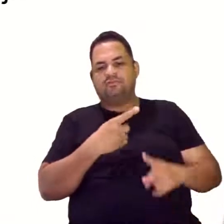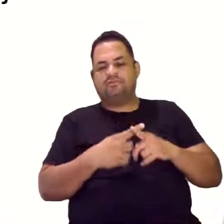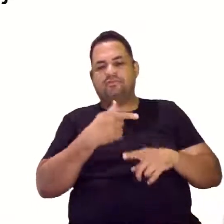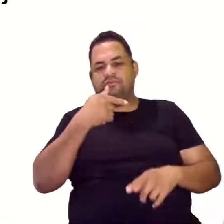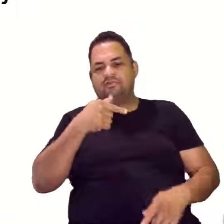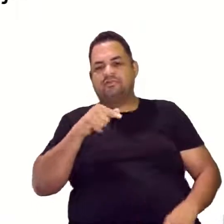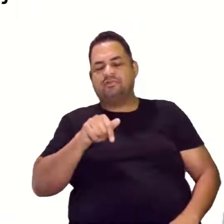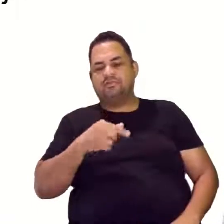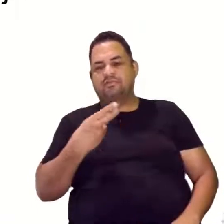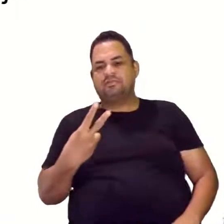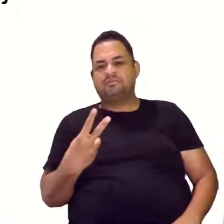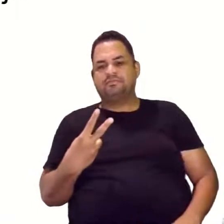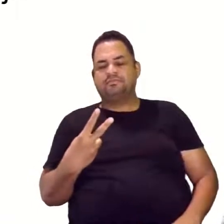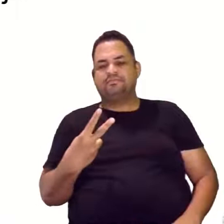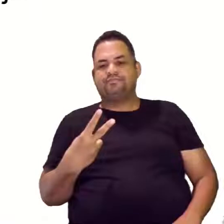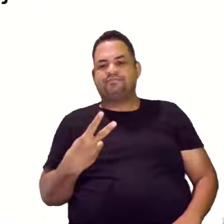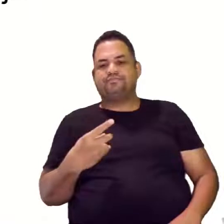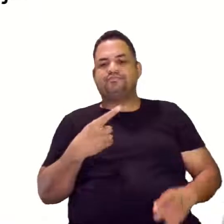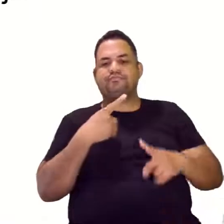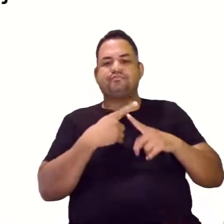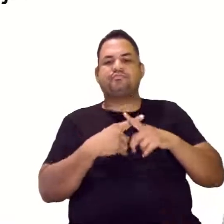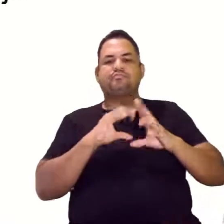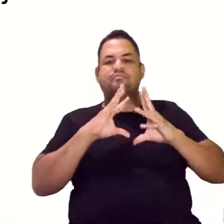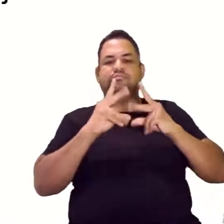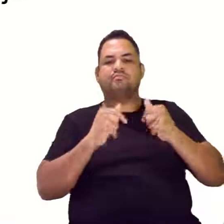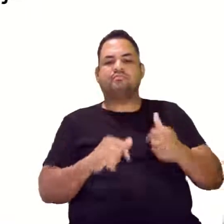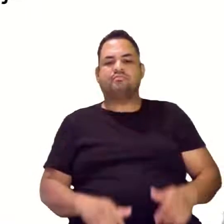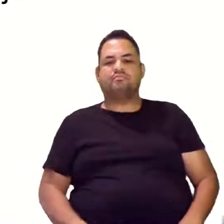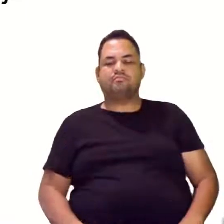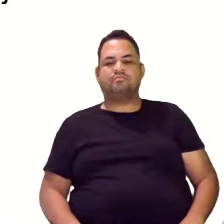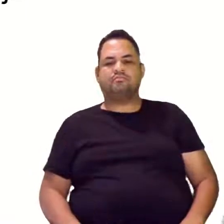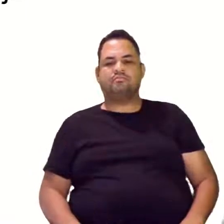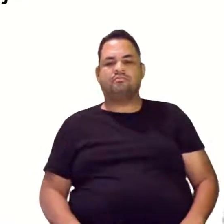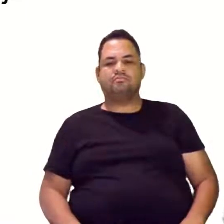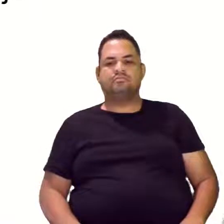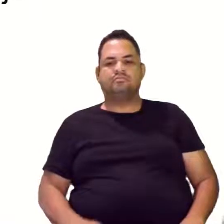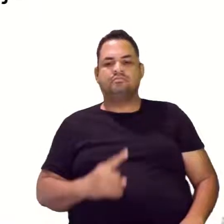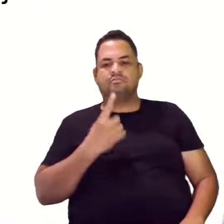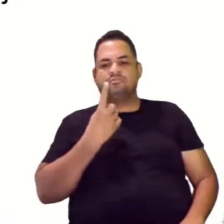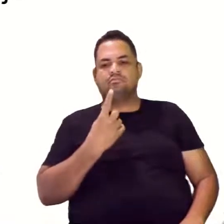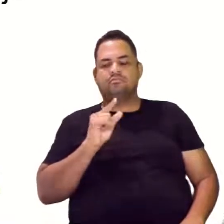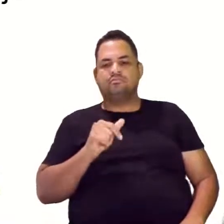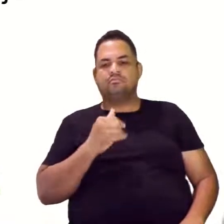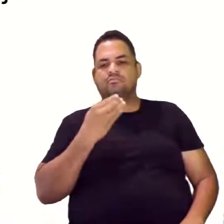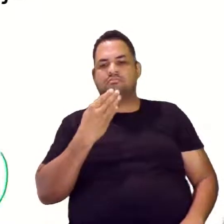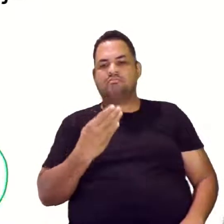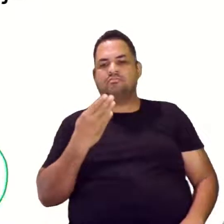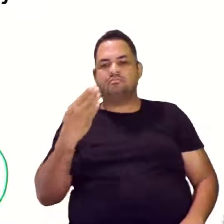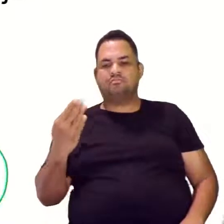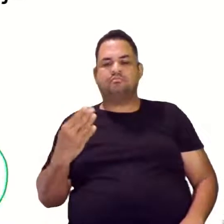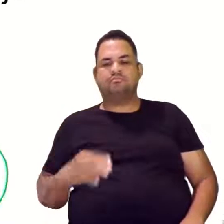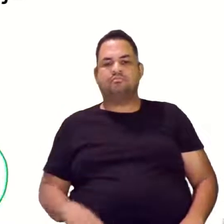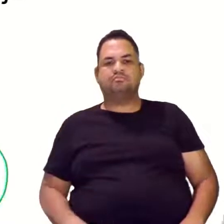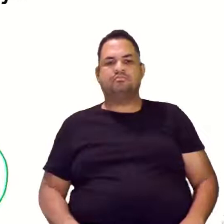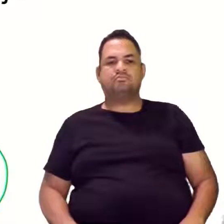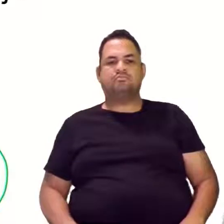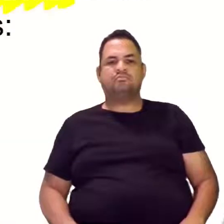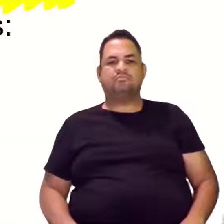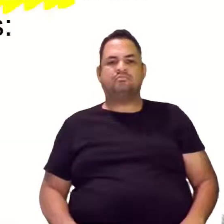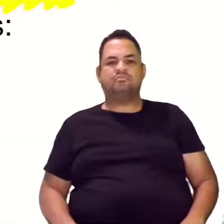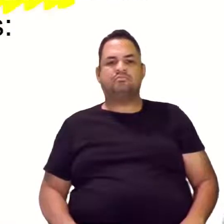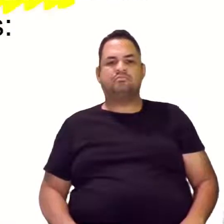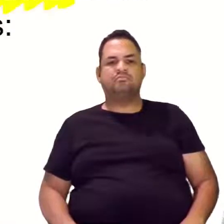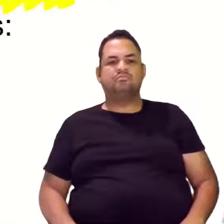vezes 7,2. E multiplicando tudo isso, temos... Vai dar 1,44. 1,44, que é o